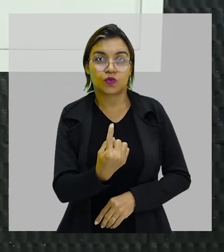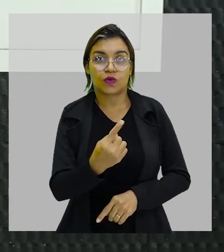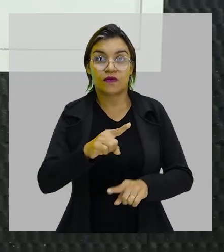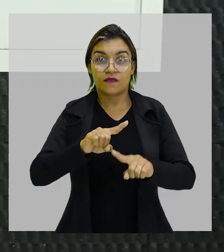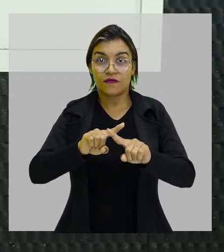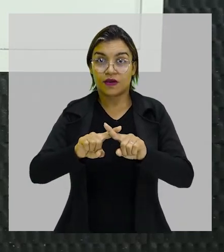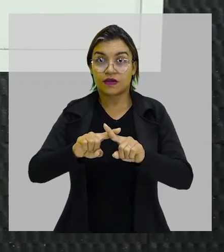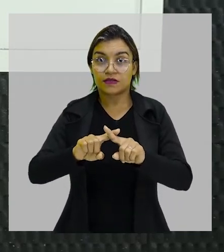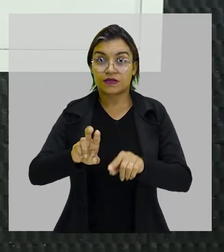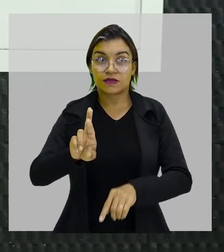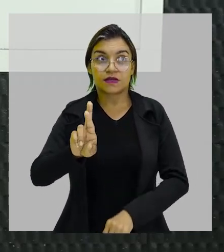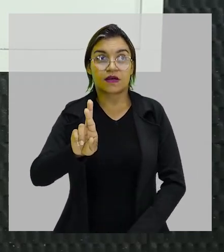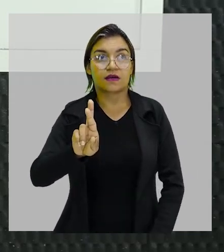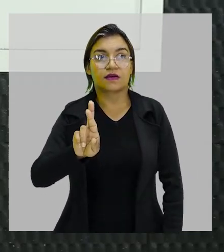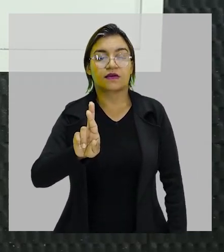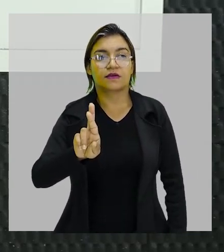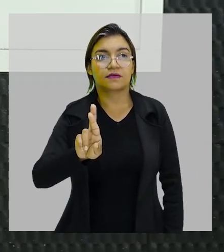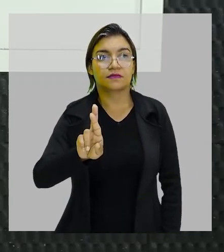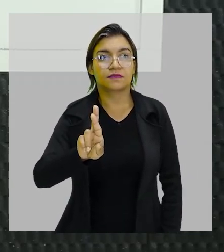R